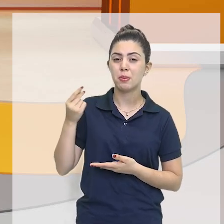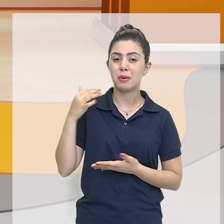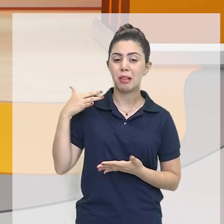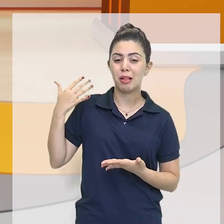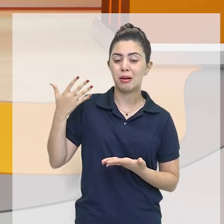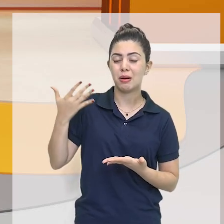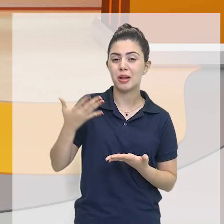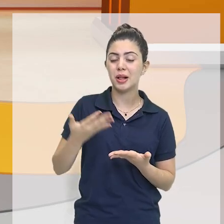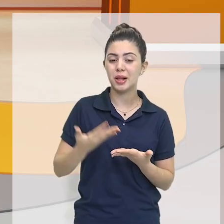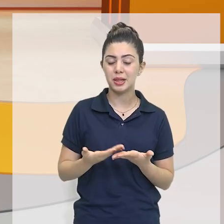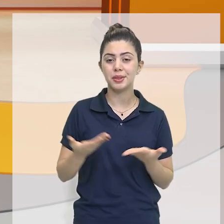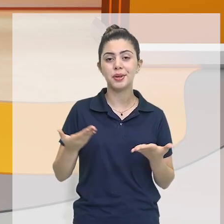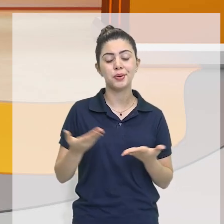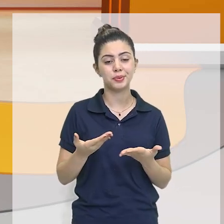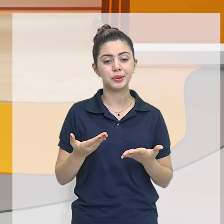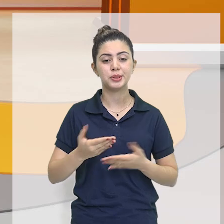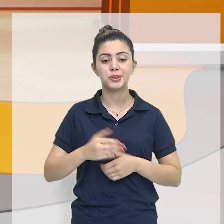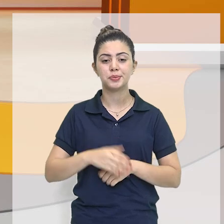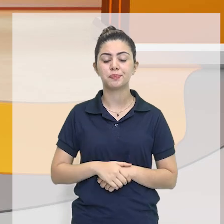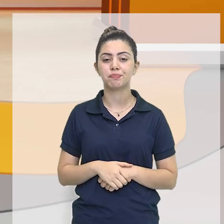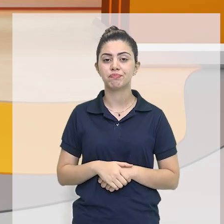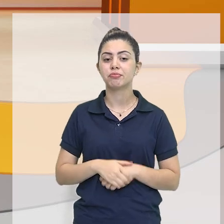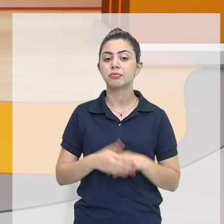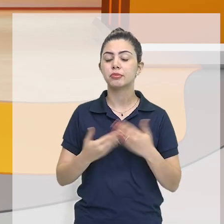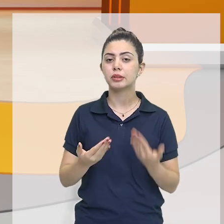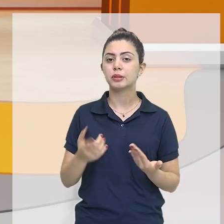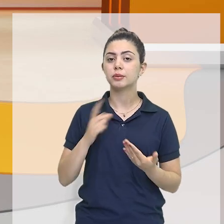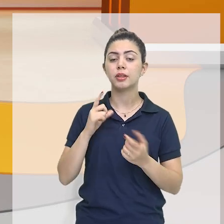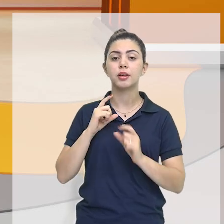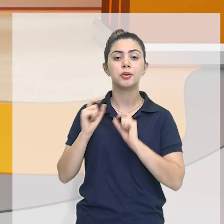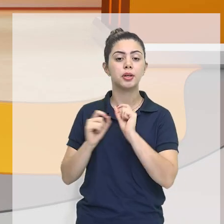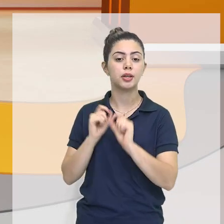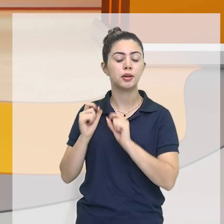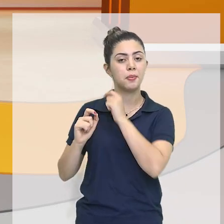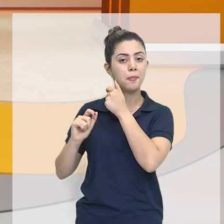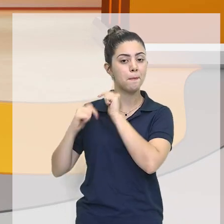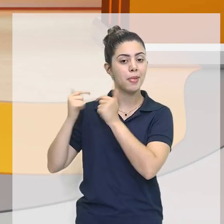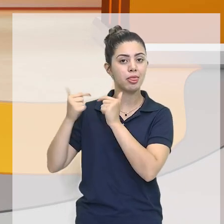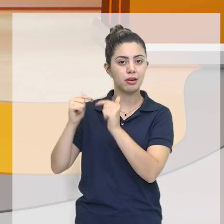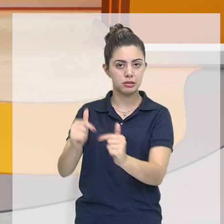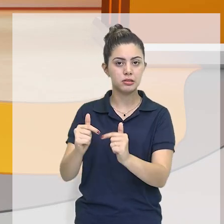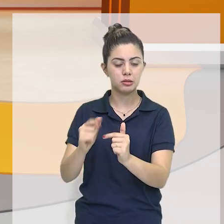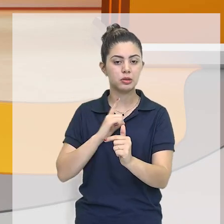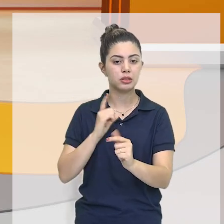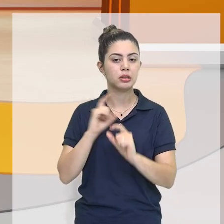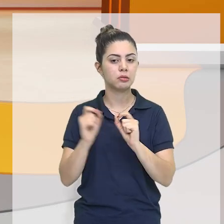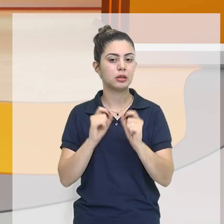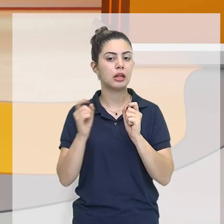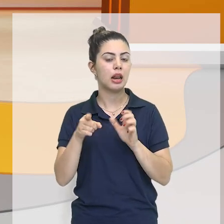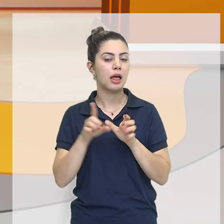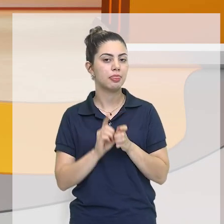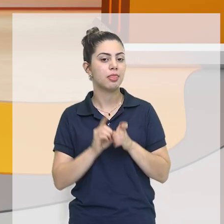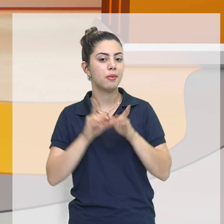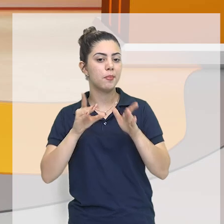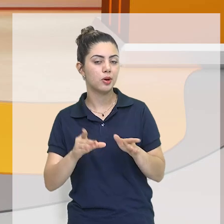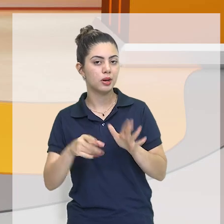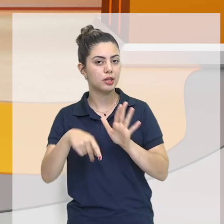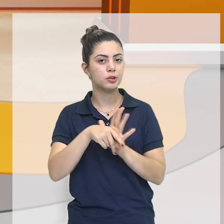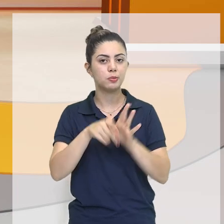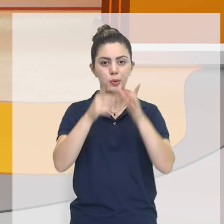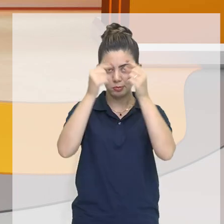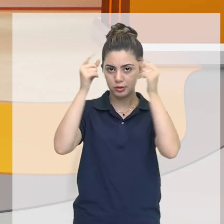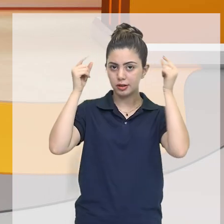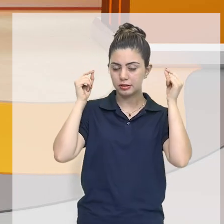né? E que essa tradição democrática de Atenas, então esse processo,